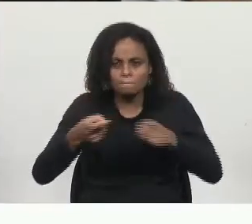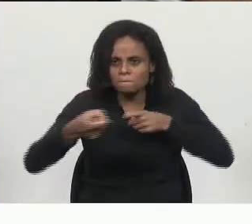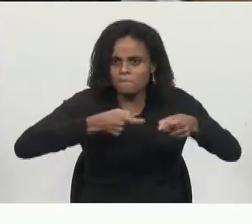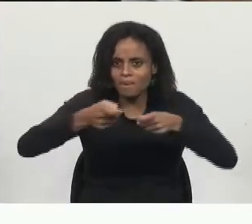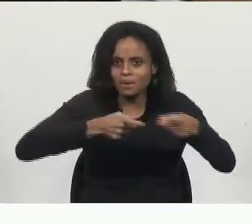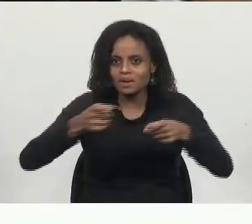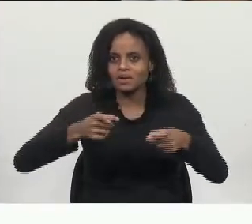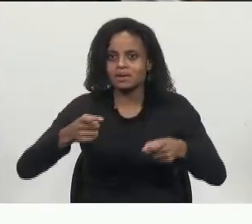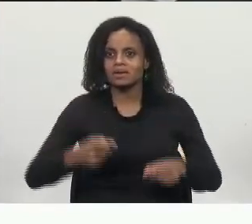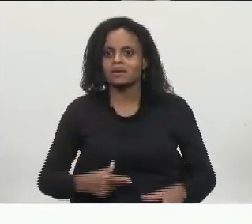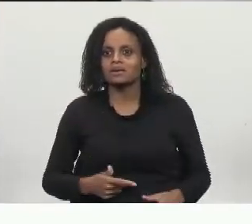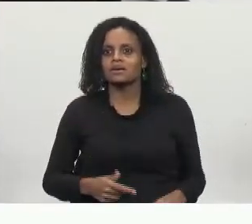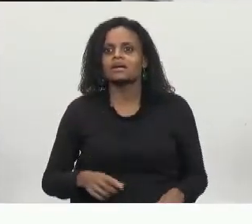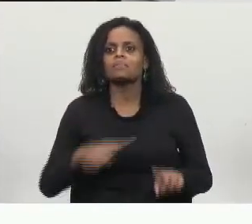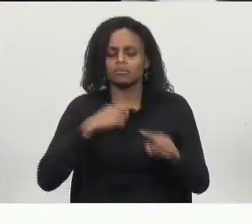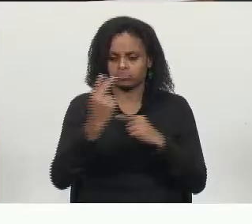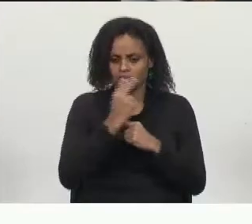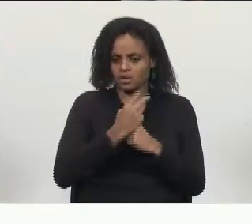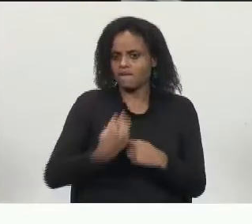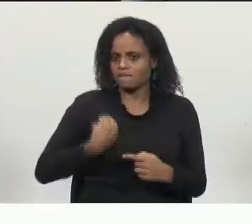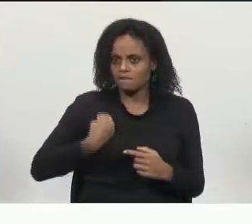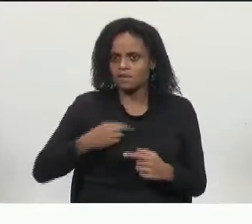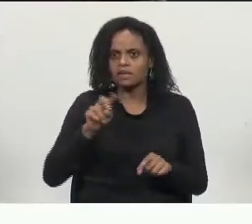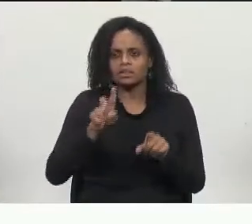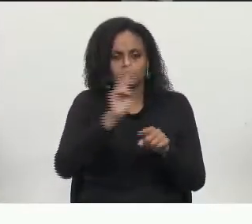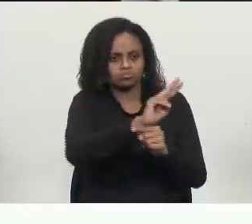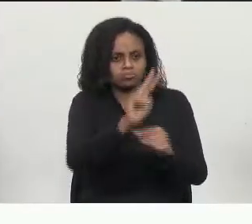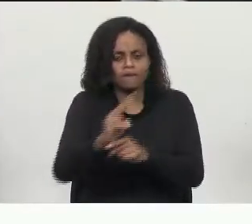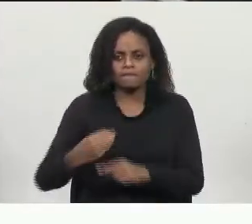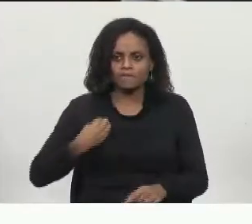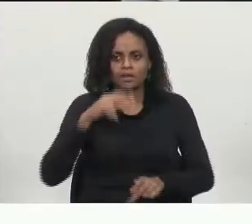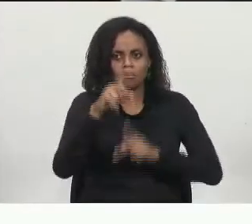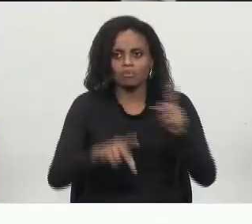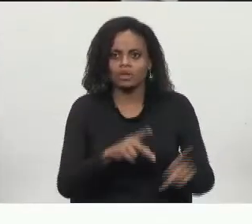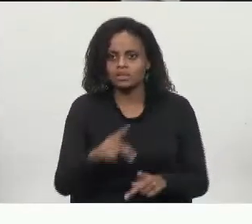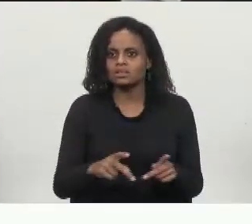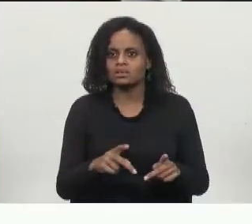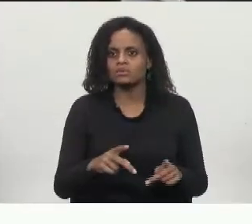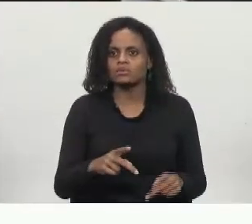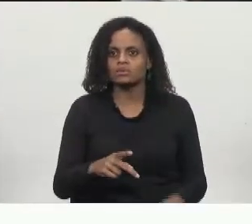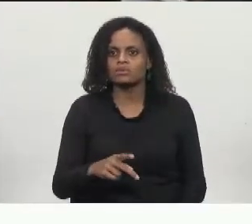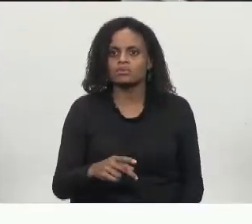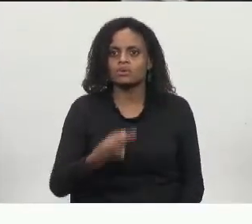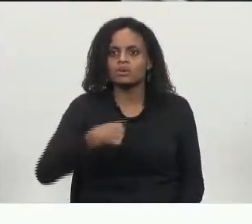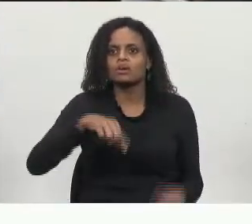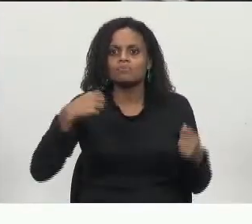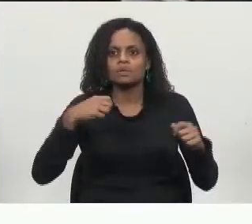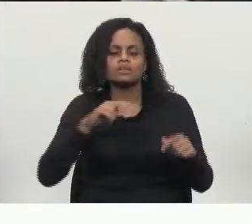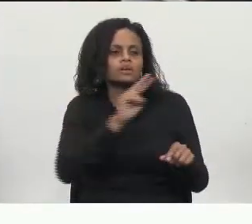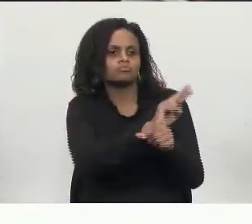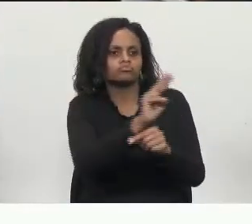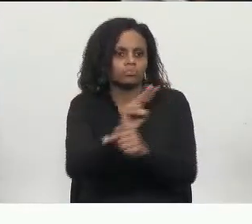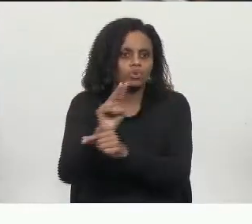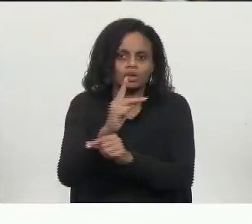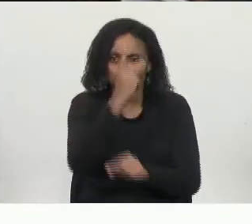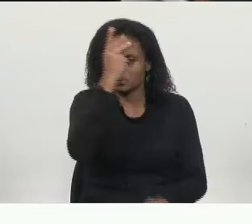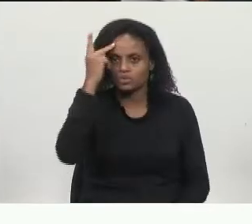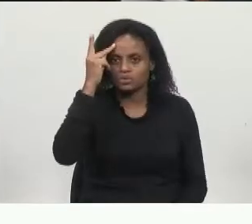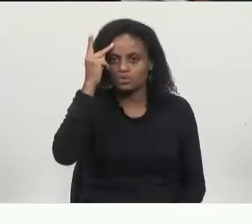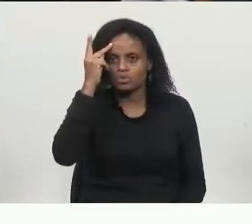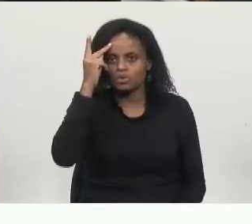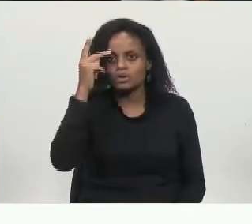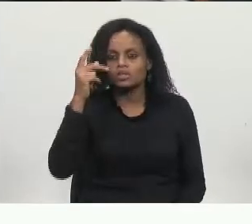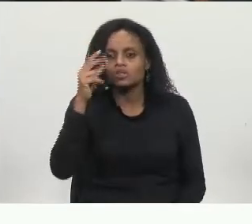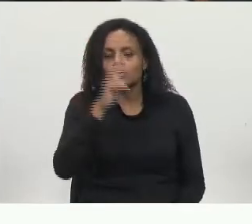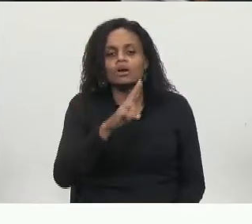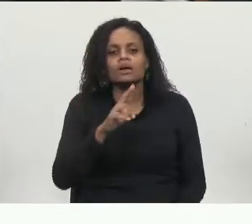em prol da minha vida, em prol da vida da população, de quem seja. Agora, nós temos que resguardar as pessoas, dar possibilidade realmente para as pessoas poderem